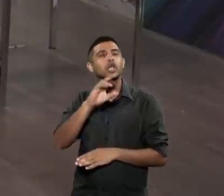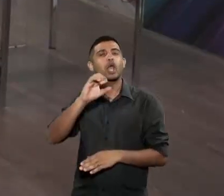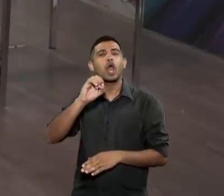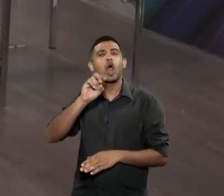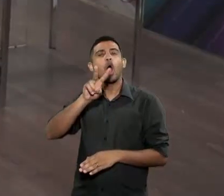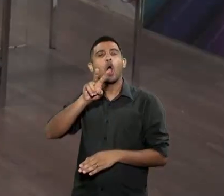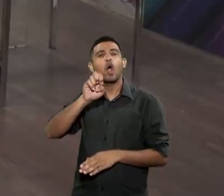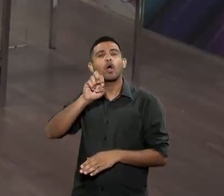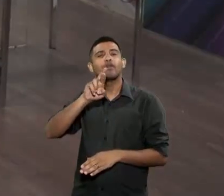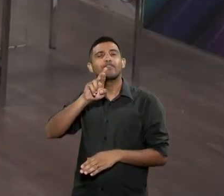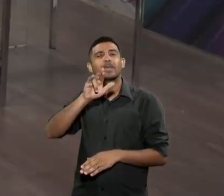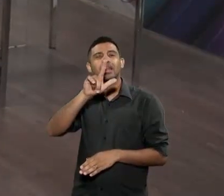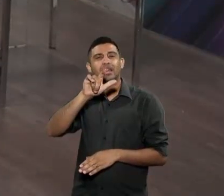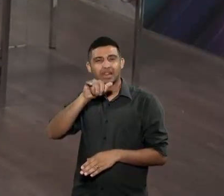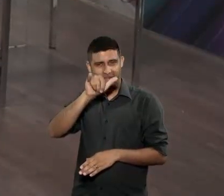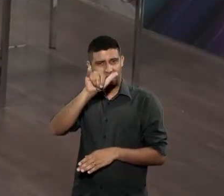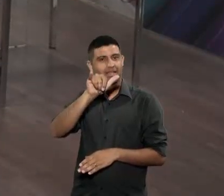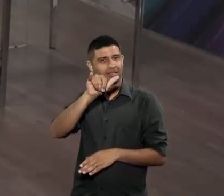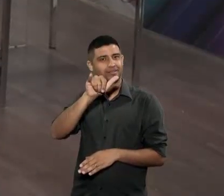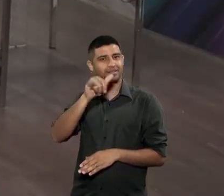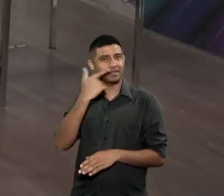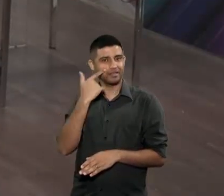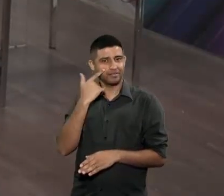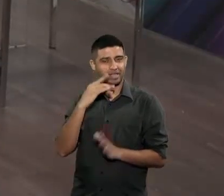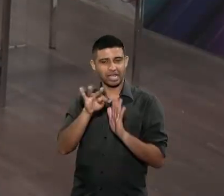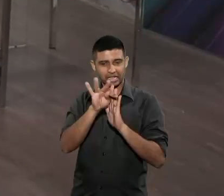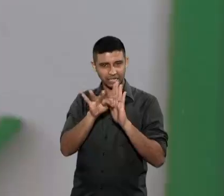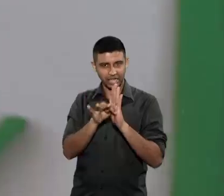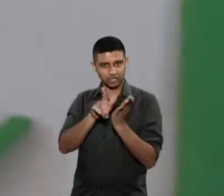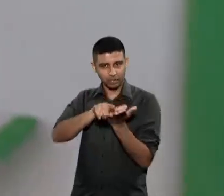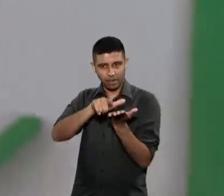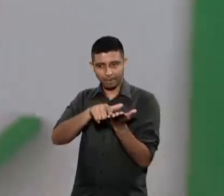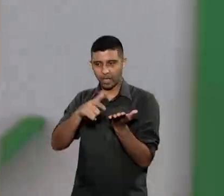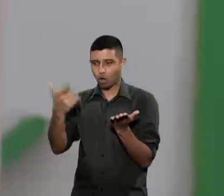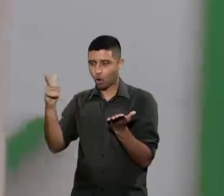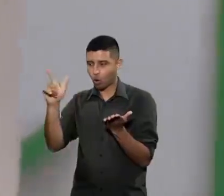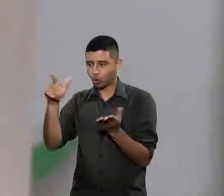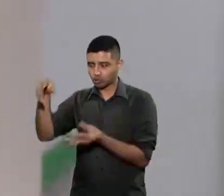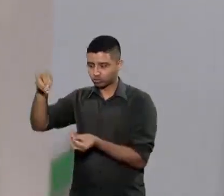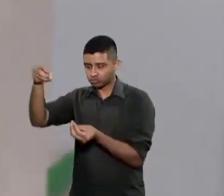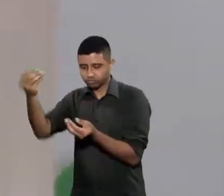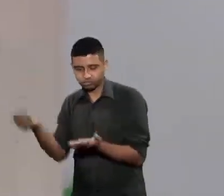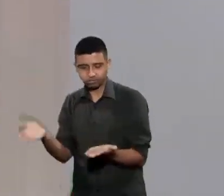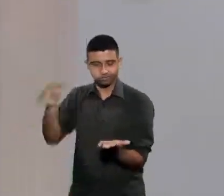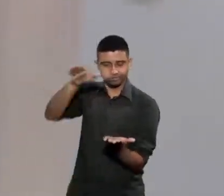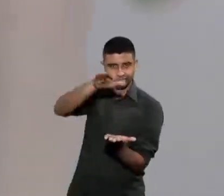É uma overlay. Ela é colocada sobre o texto.